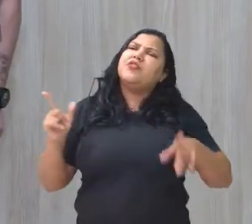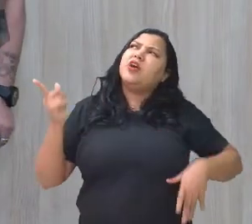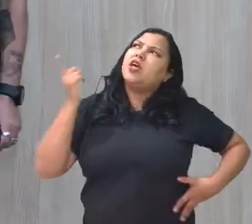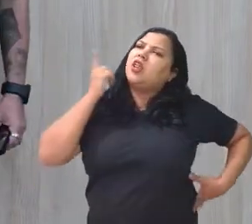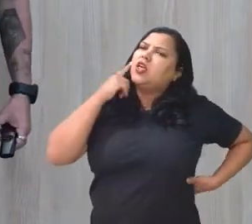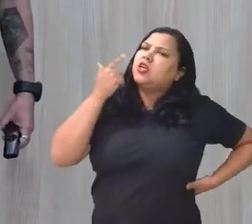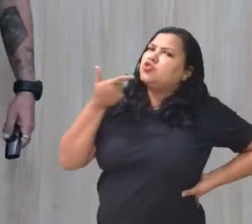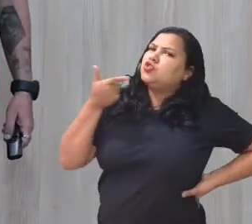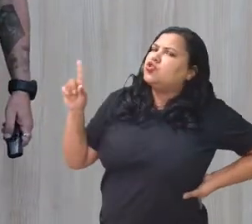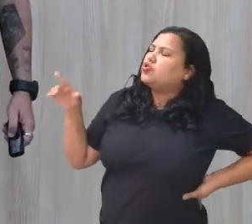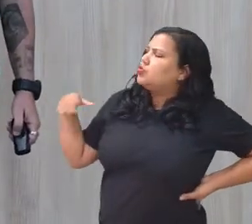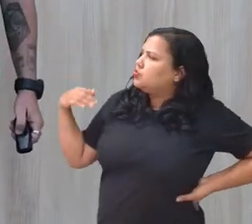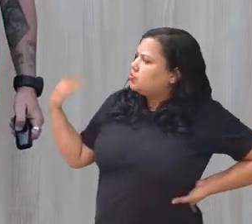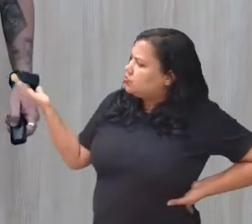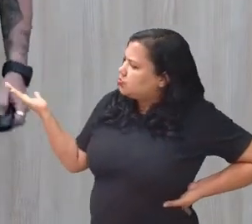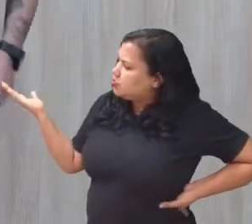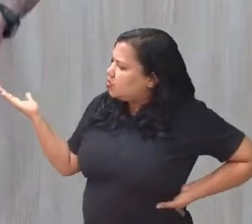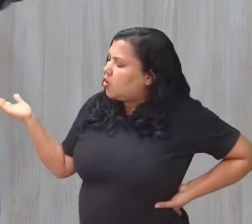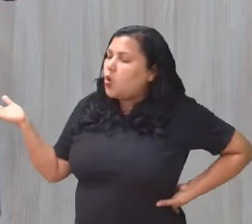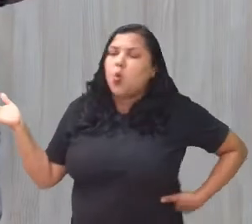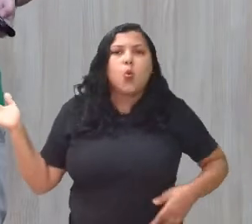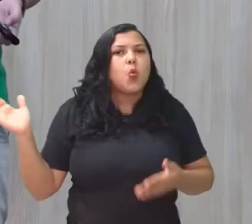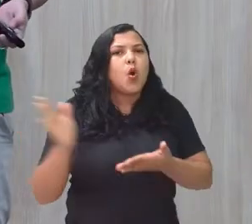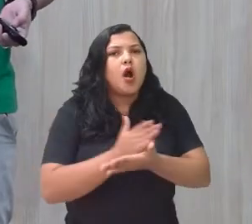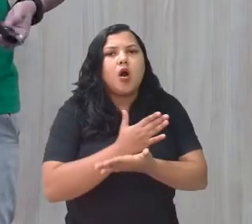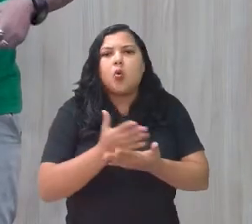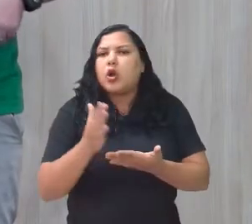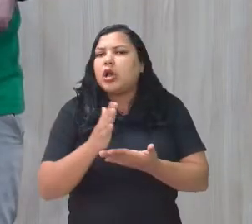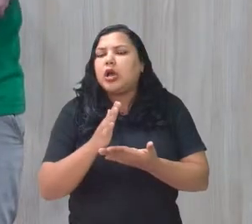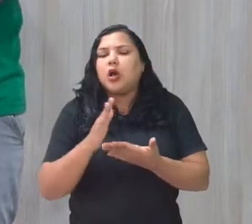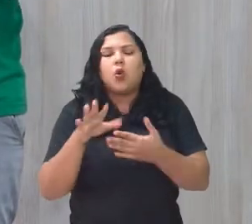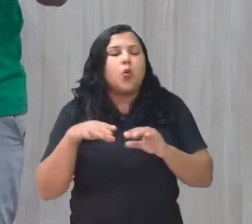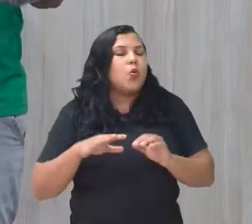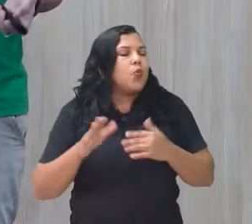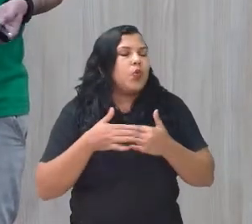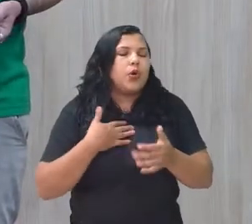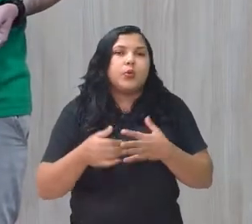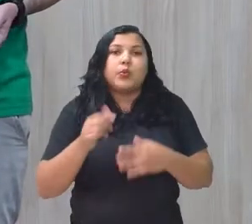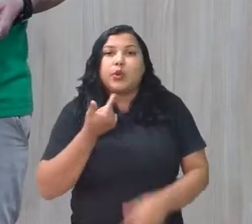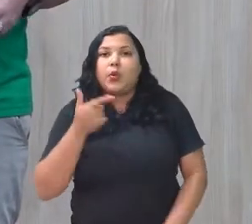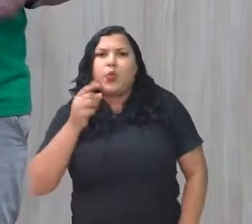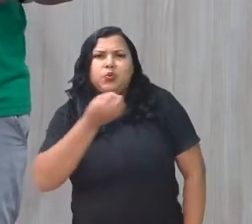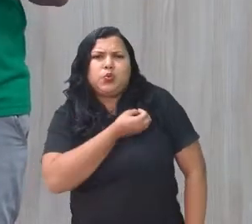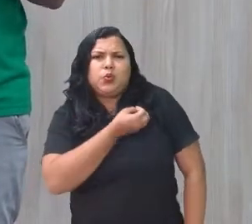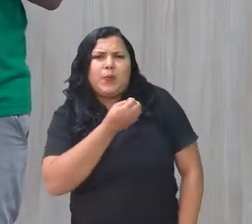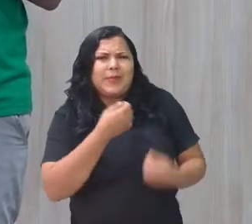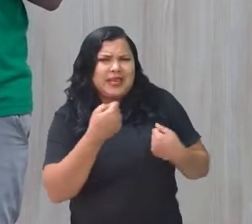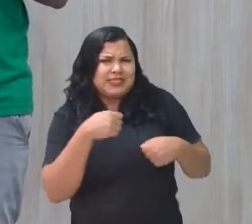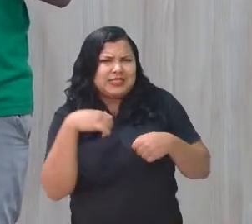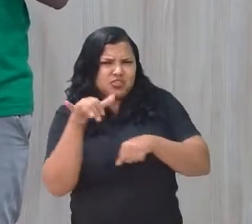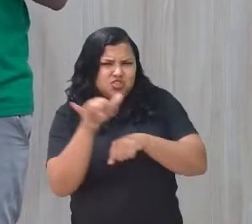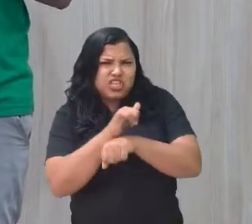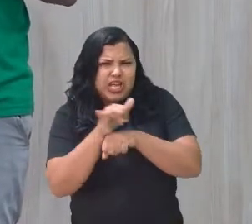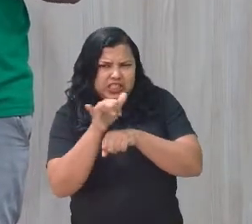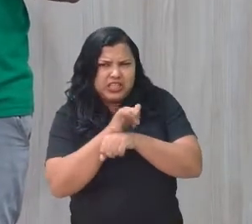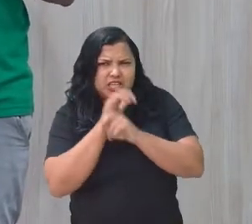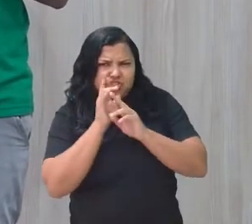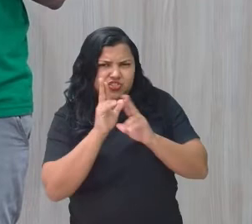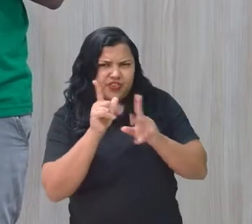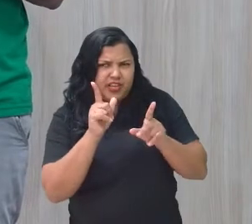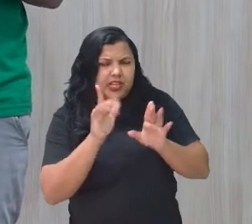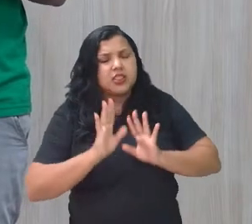valores, forem quaisquer valor, o que é que eu tenho que fazer? Eu tenho que aprender um novo método? Não, você vai usar apenas